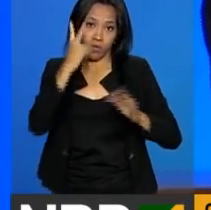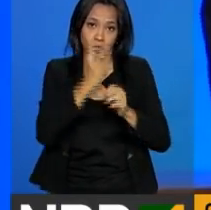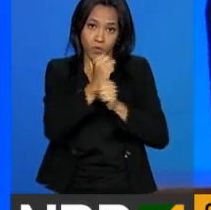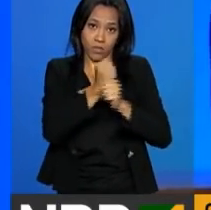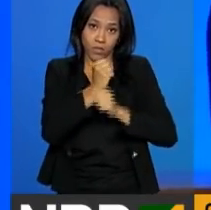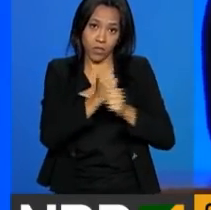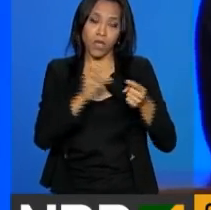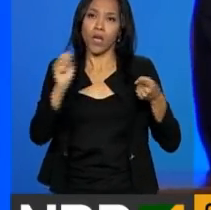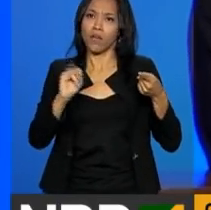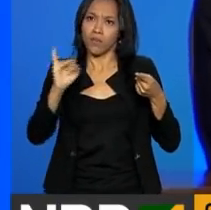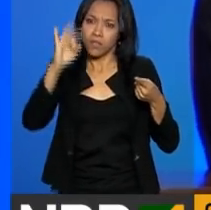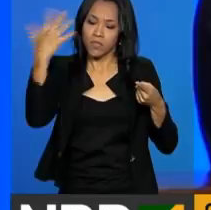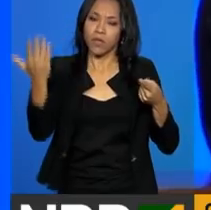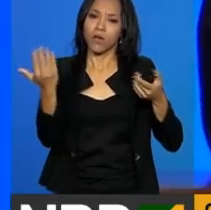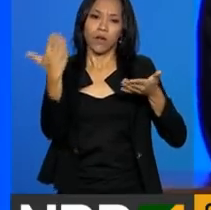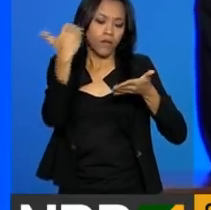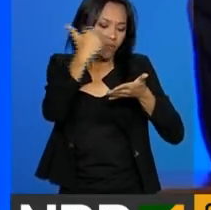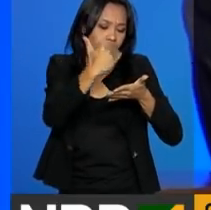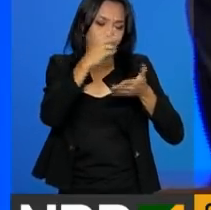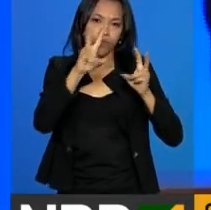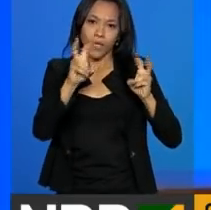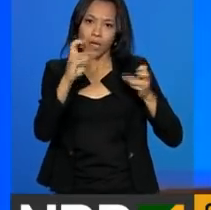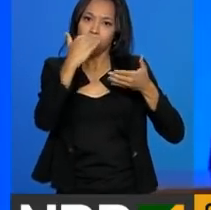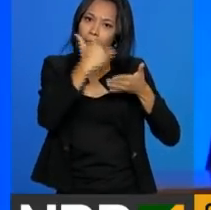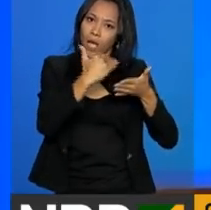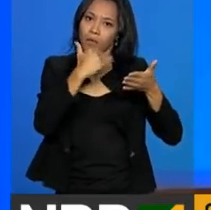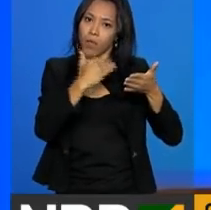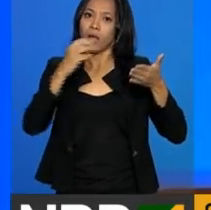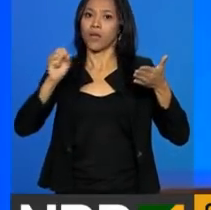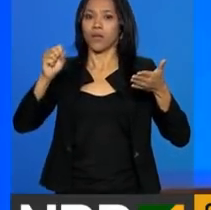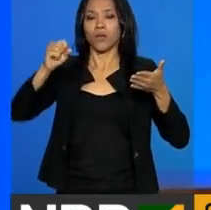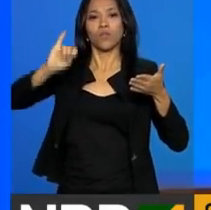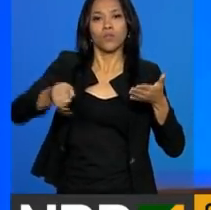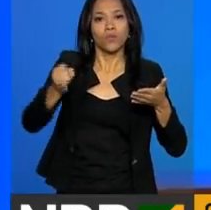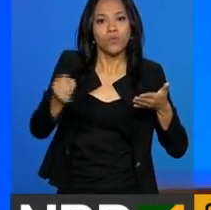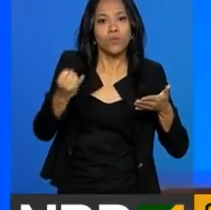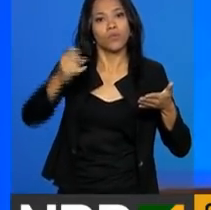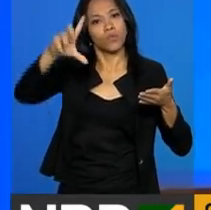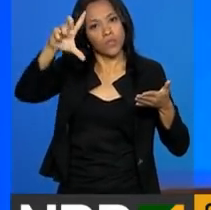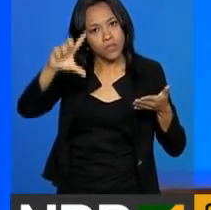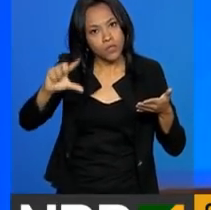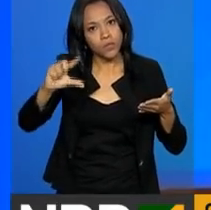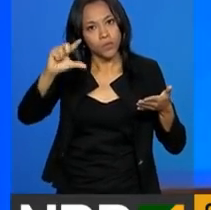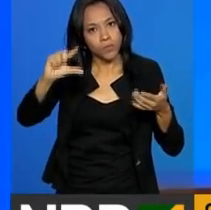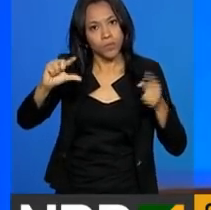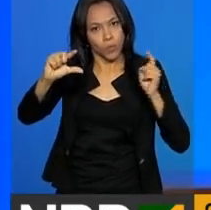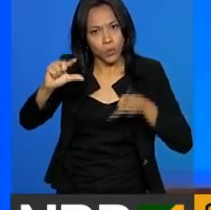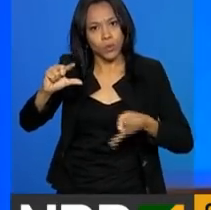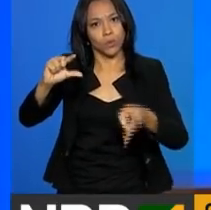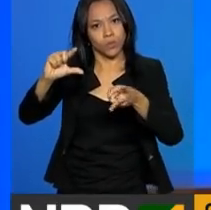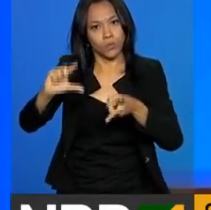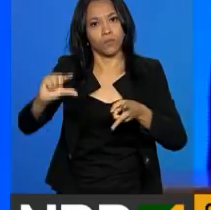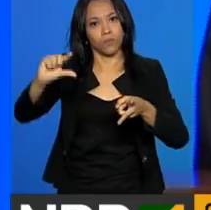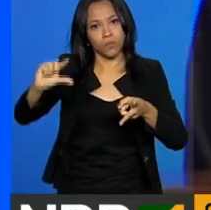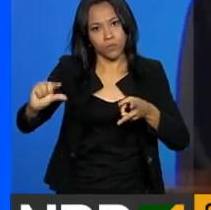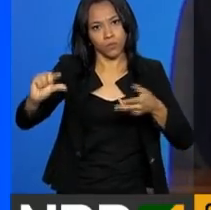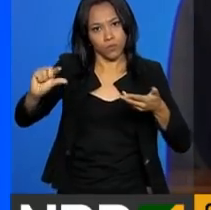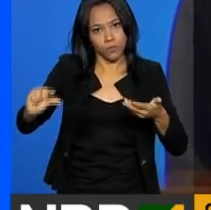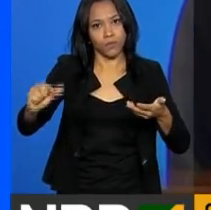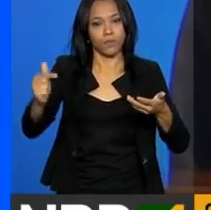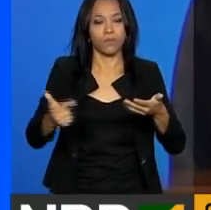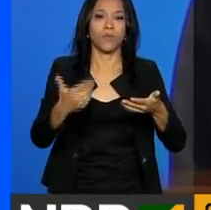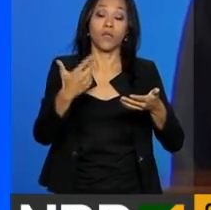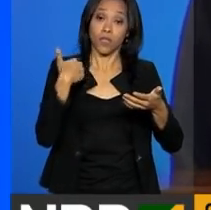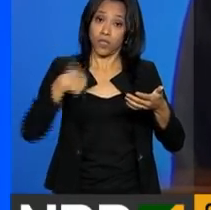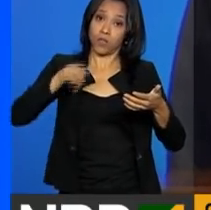para a inflação mínima a aaa os juros em queda de crescente permanente é aaa a